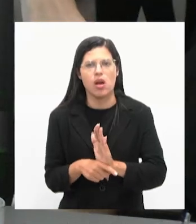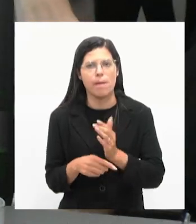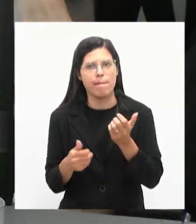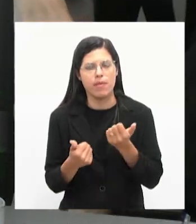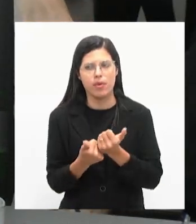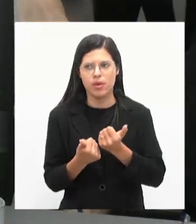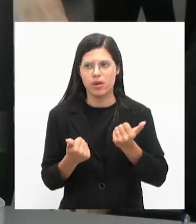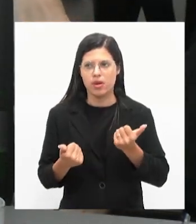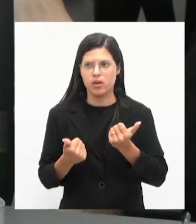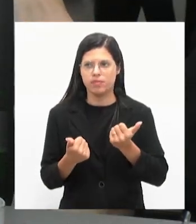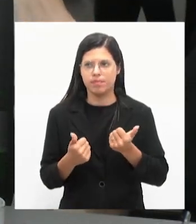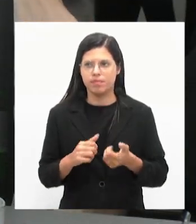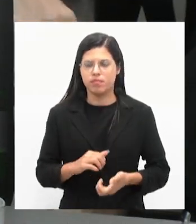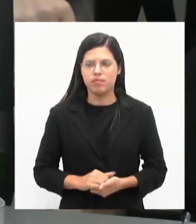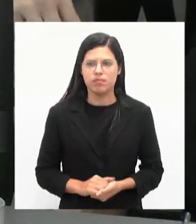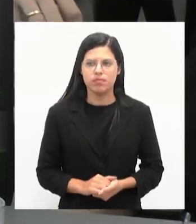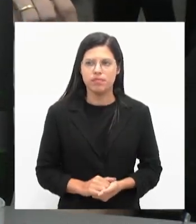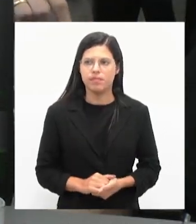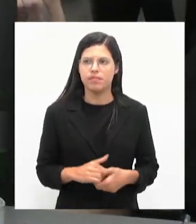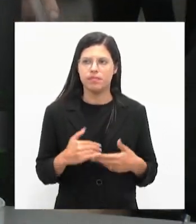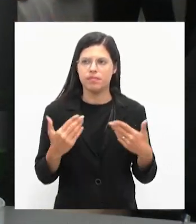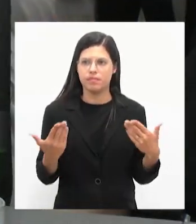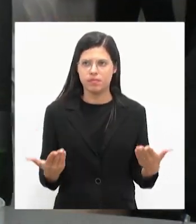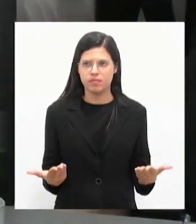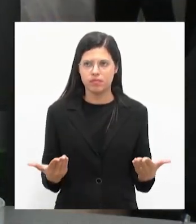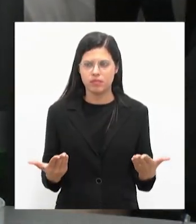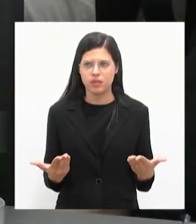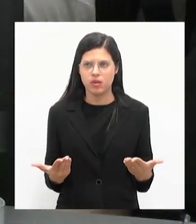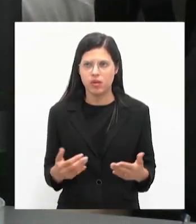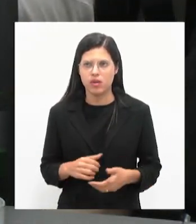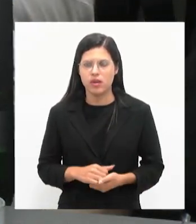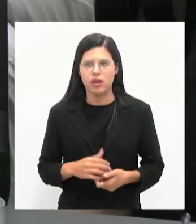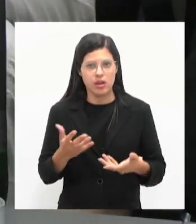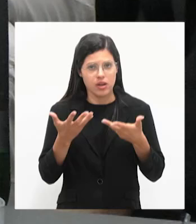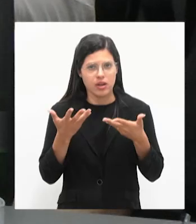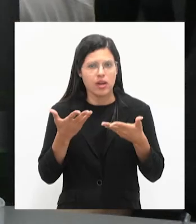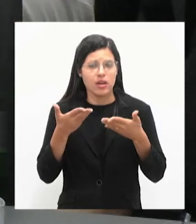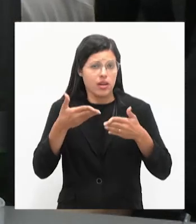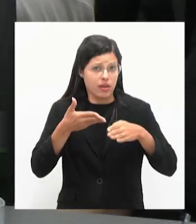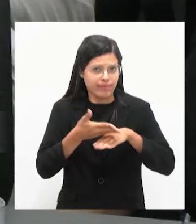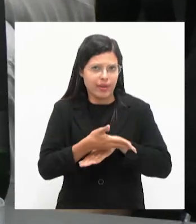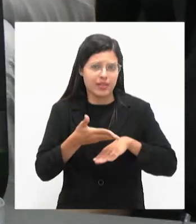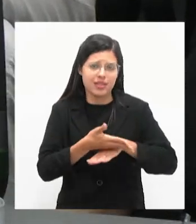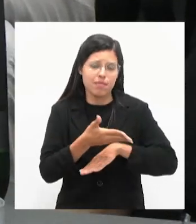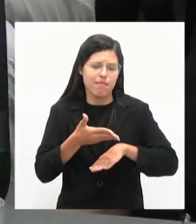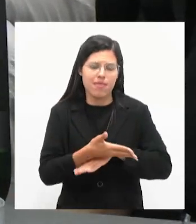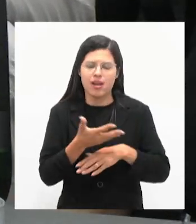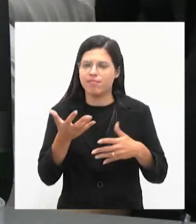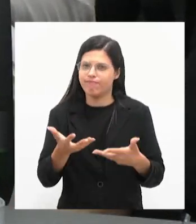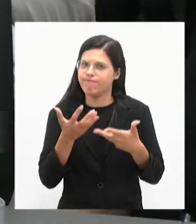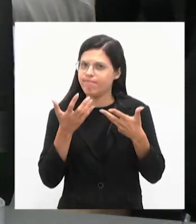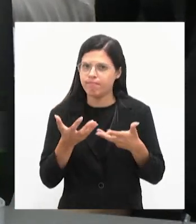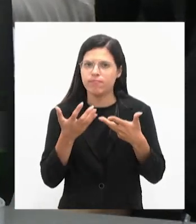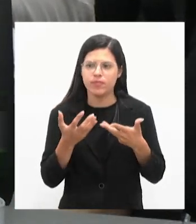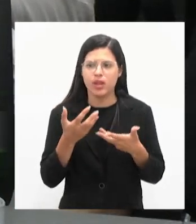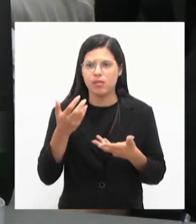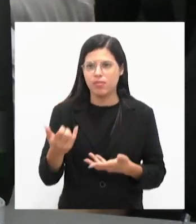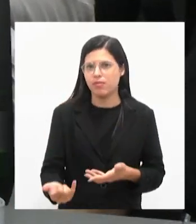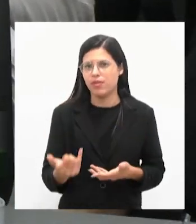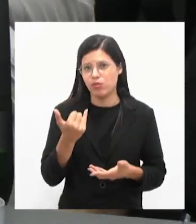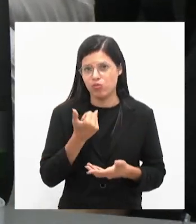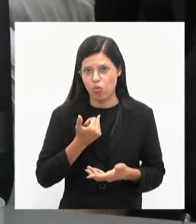e... então, assim, ele queria estar aqui, Ele queria mesmo, né? Ele me falou e tudo, então...